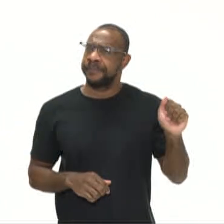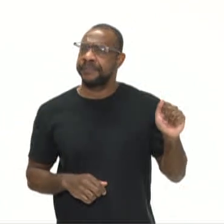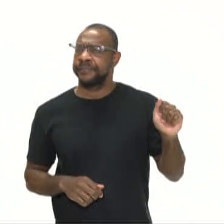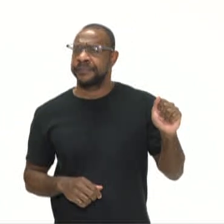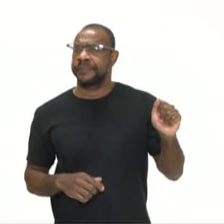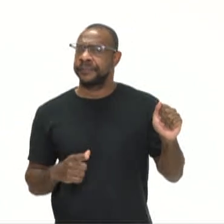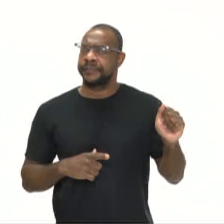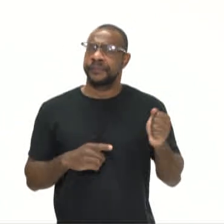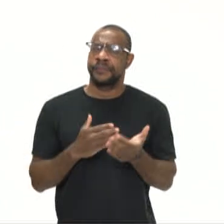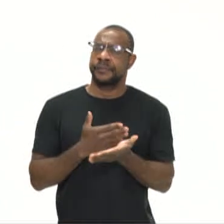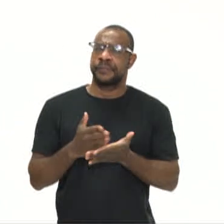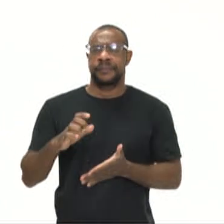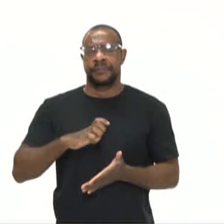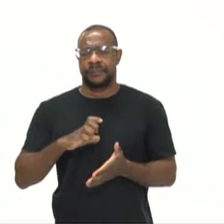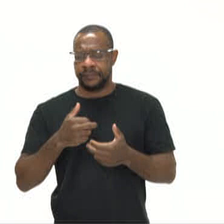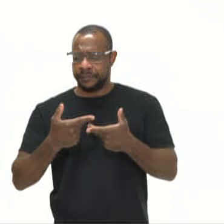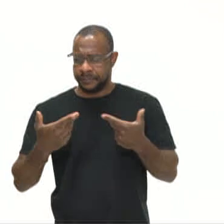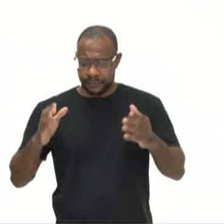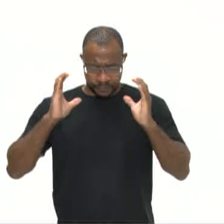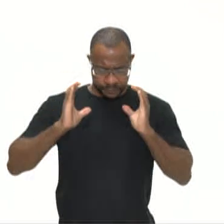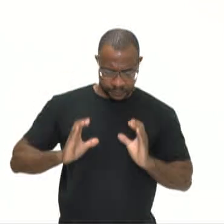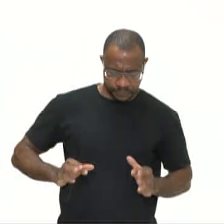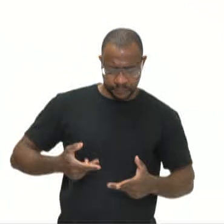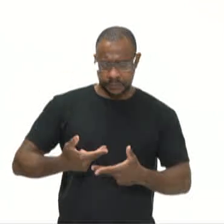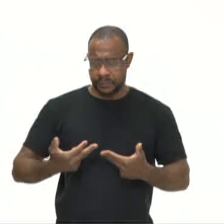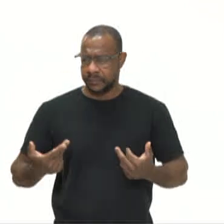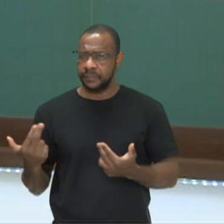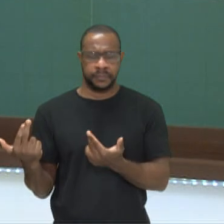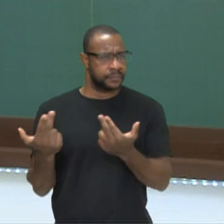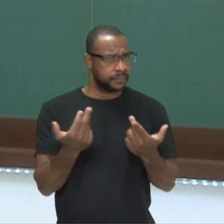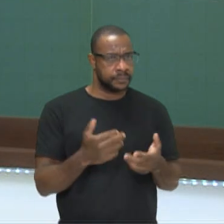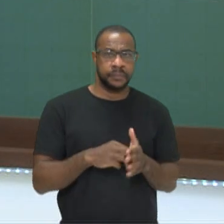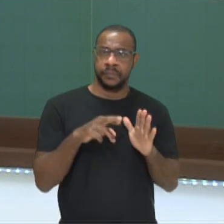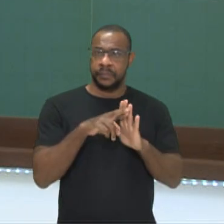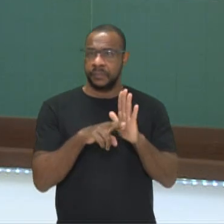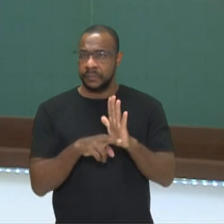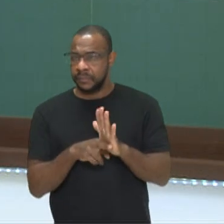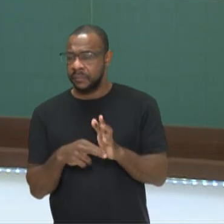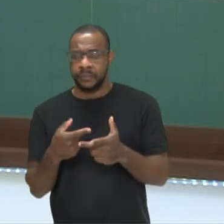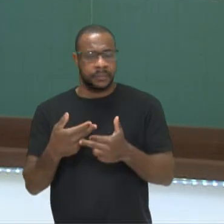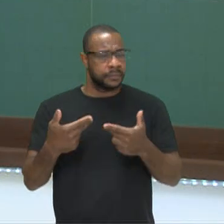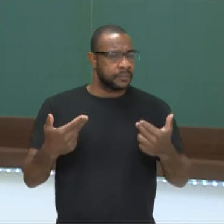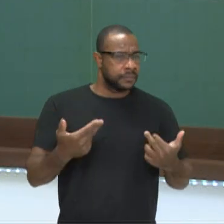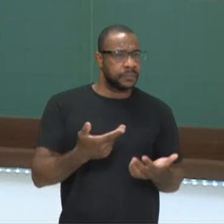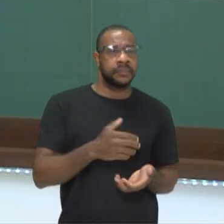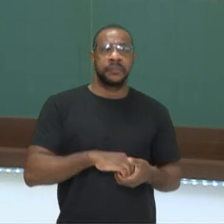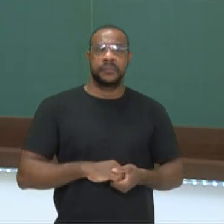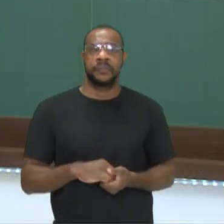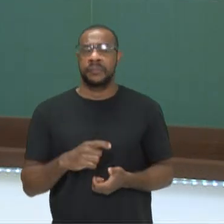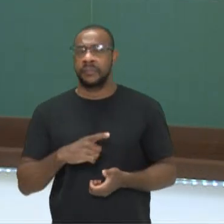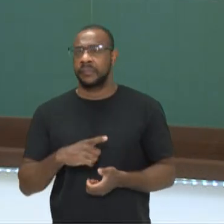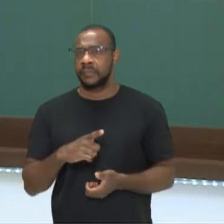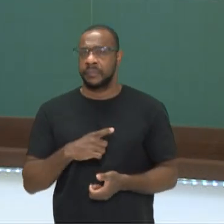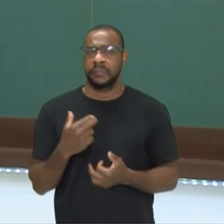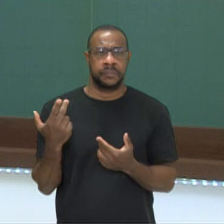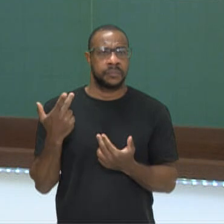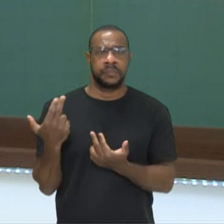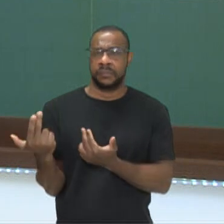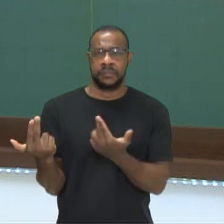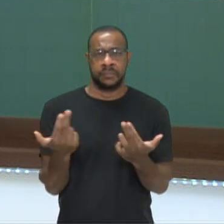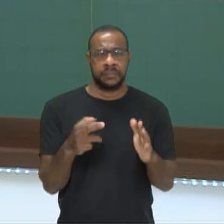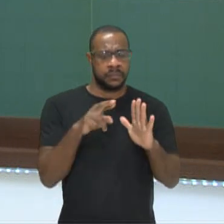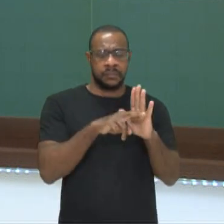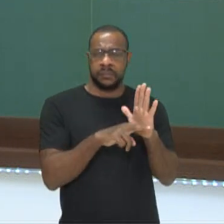A, princípios éticos e morais comum a todas as religiões. As regras de ouro das religiões, ou seja, aquilo que elas têm em comum, é